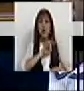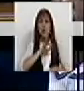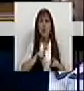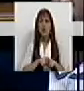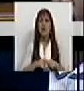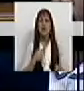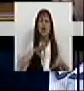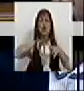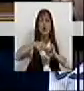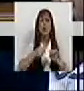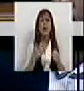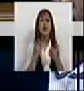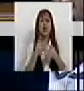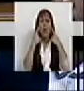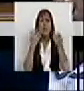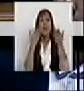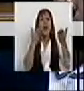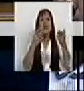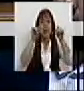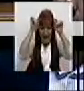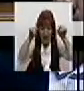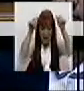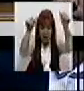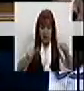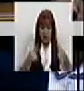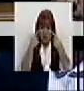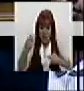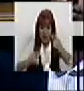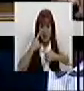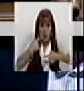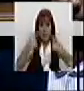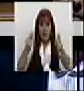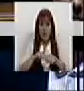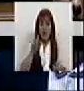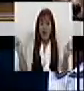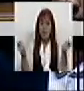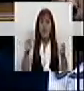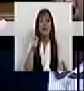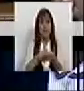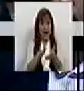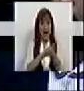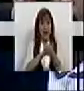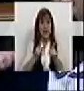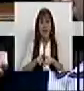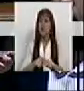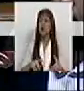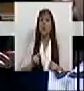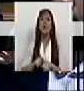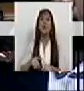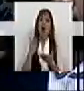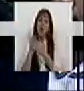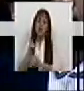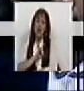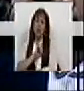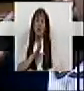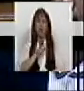senhores ajudaram a destruir a escola pública. É isso que este ranking mostra. É uma publicidade gratuita aos colégios